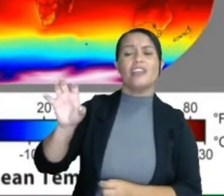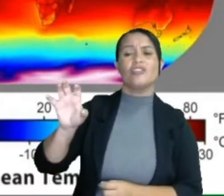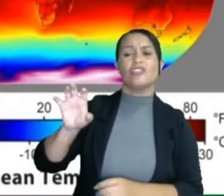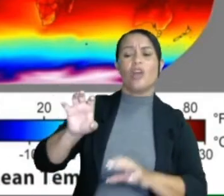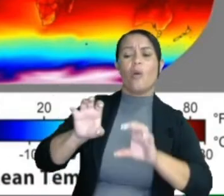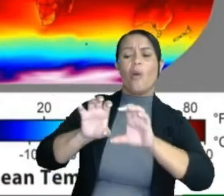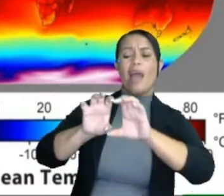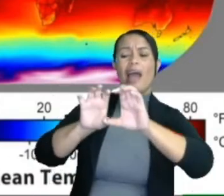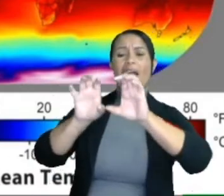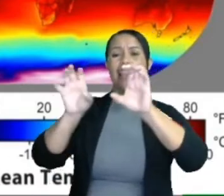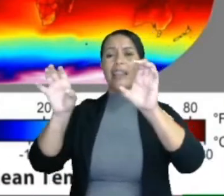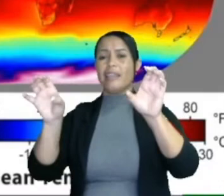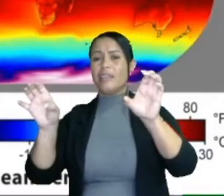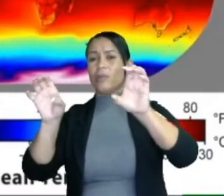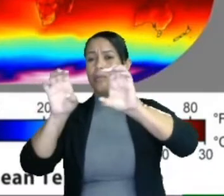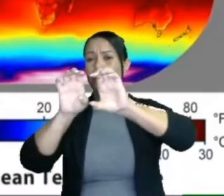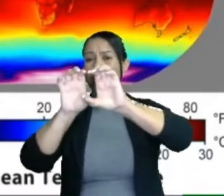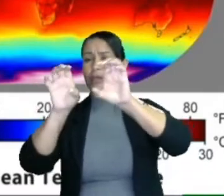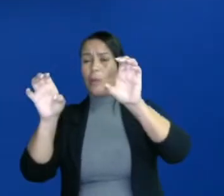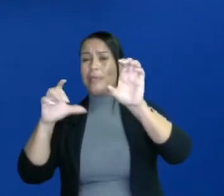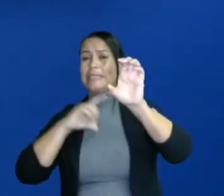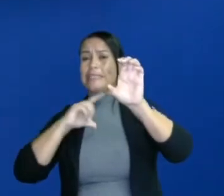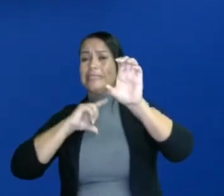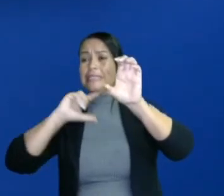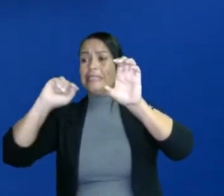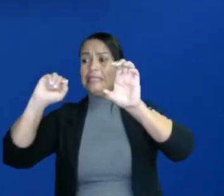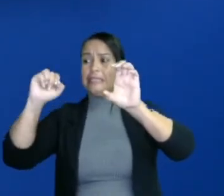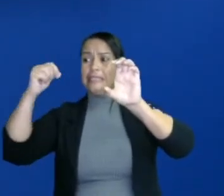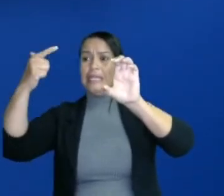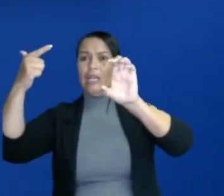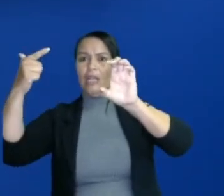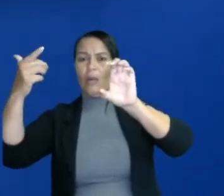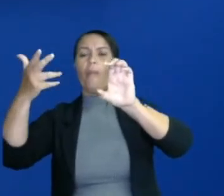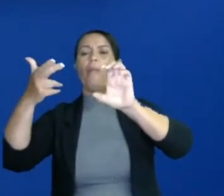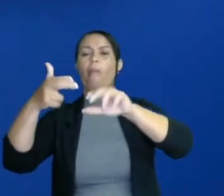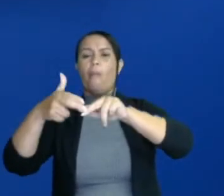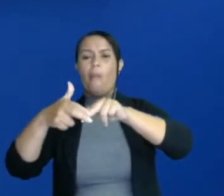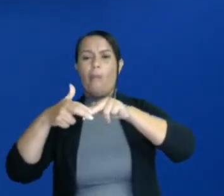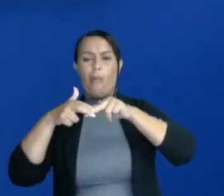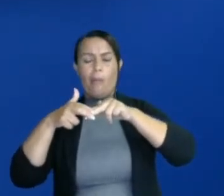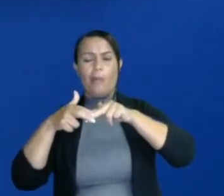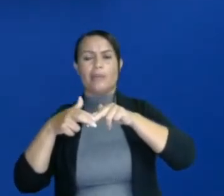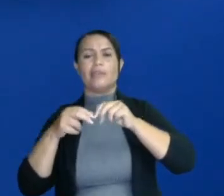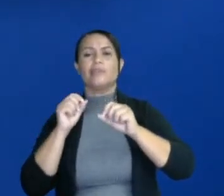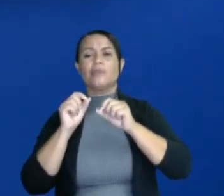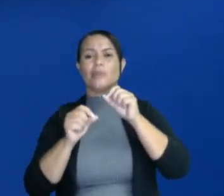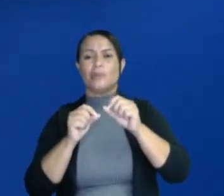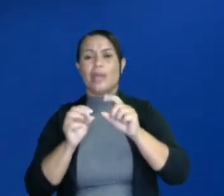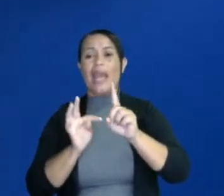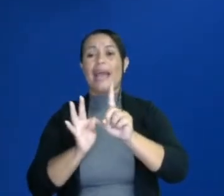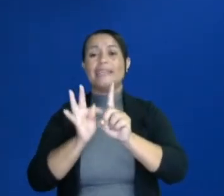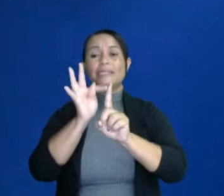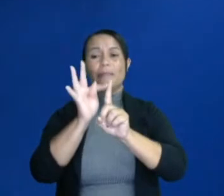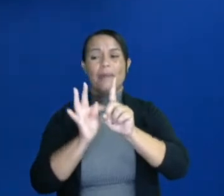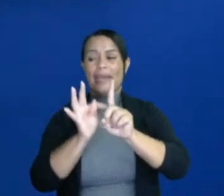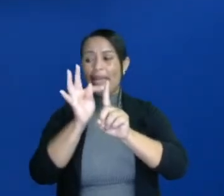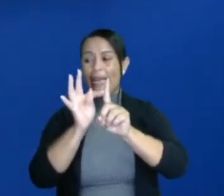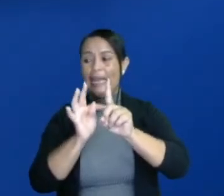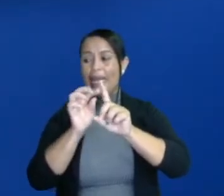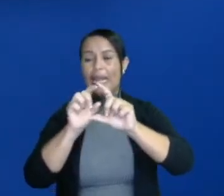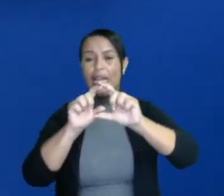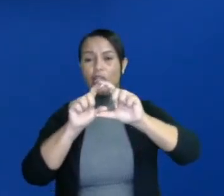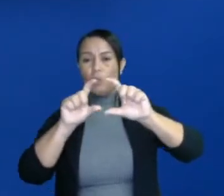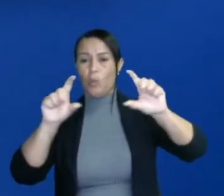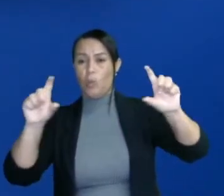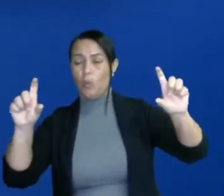do Equador é a região que recebe mais radiação solar durante o ano. Por isso, automaticamente, as temperaturas nessa faixa ficam